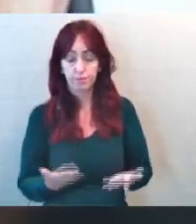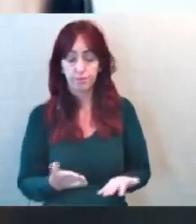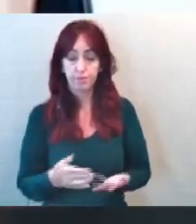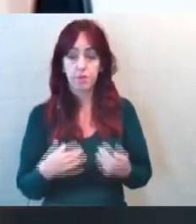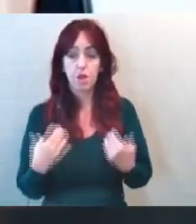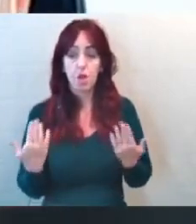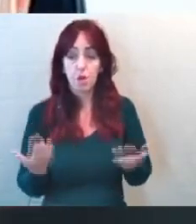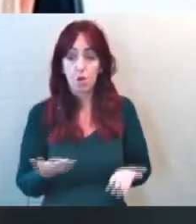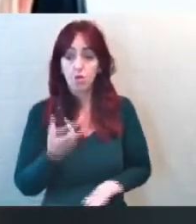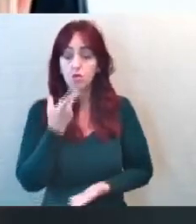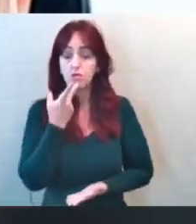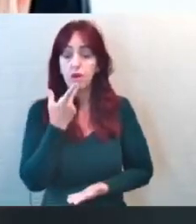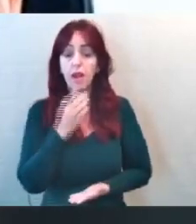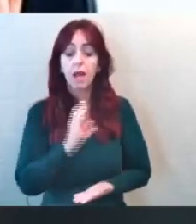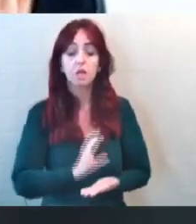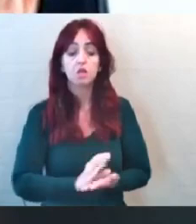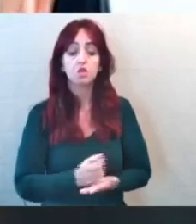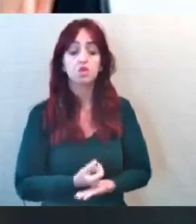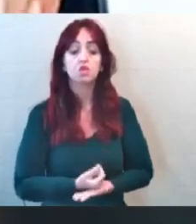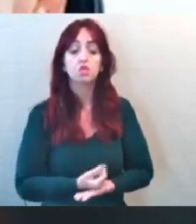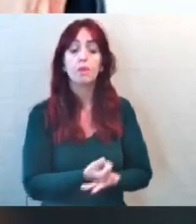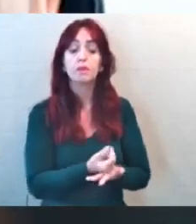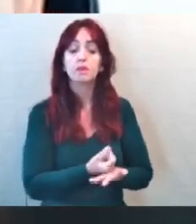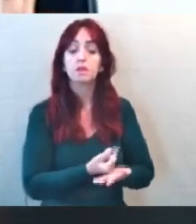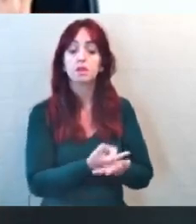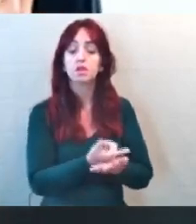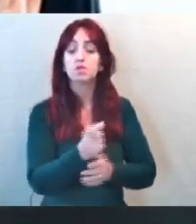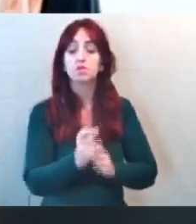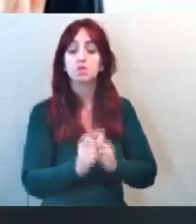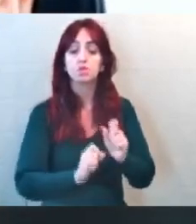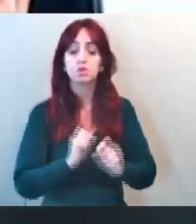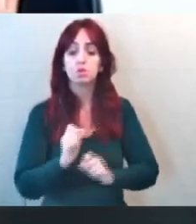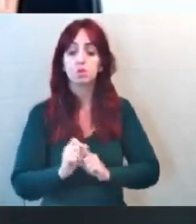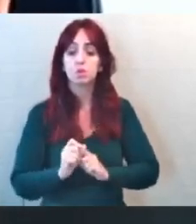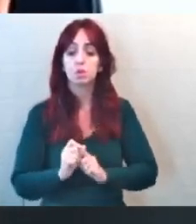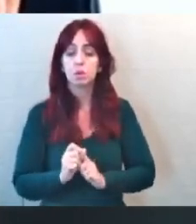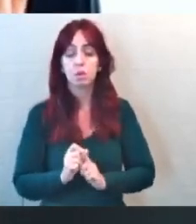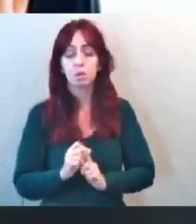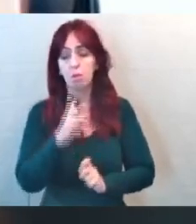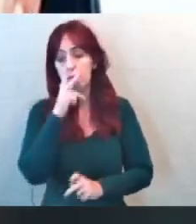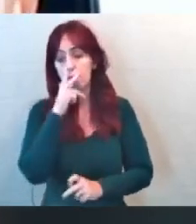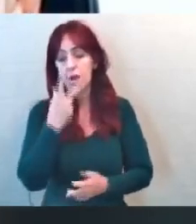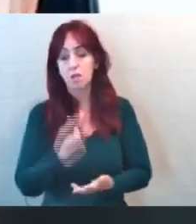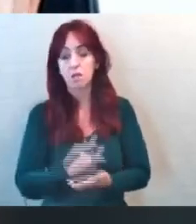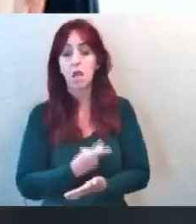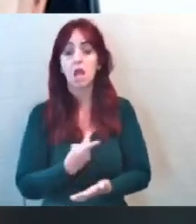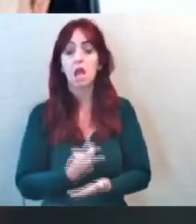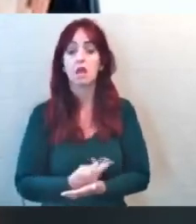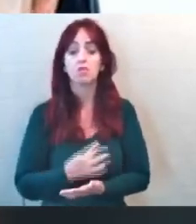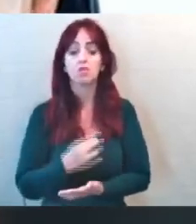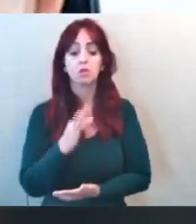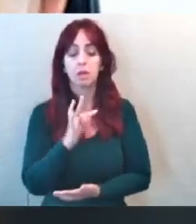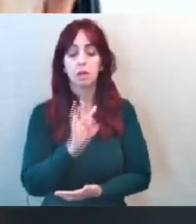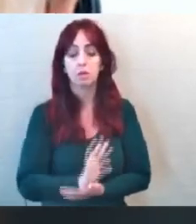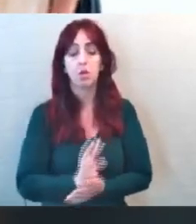Hoje, falar em subsídio me parece que é um